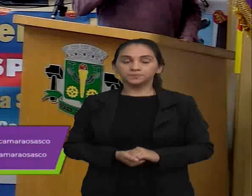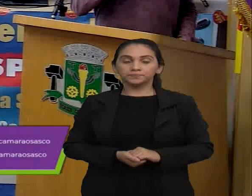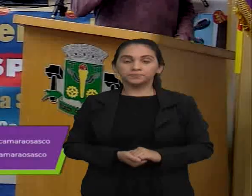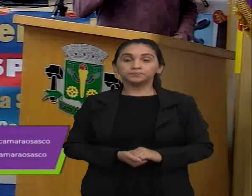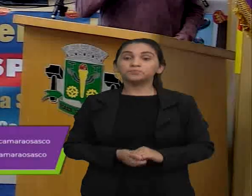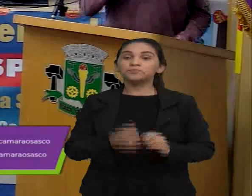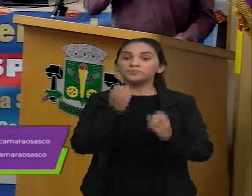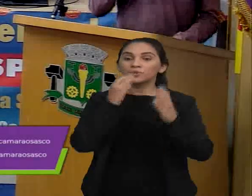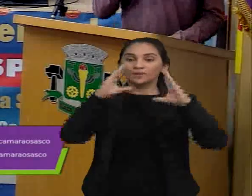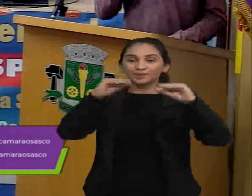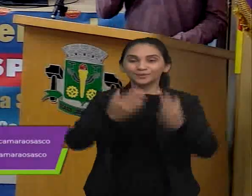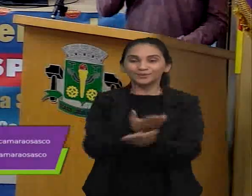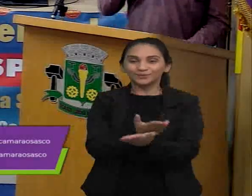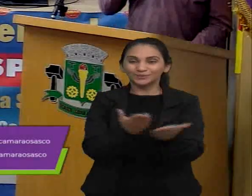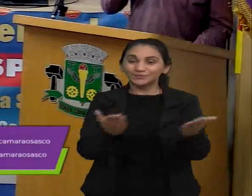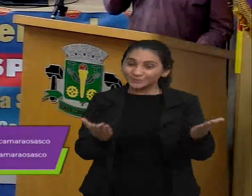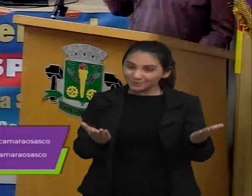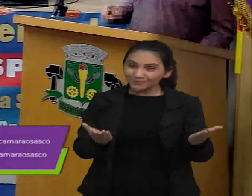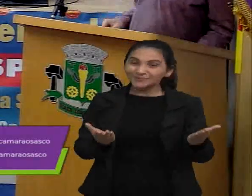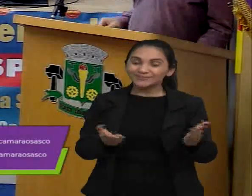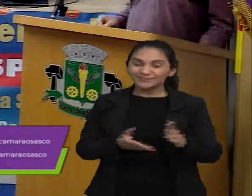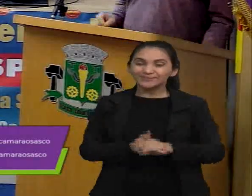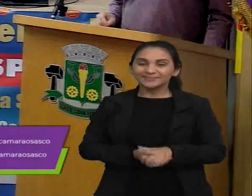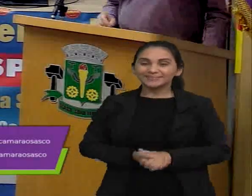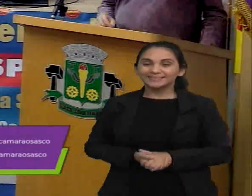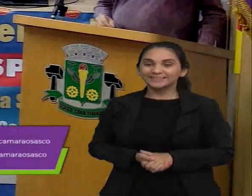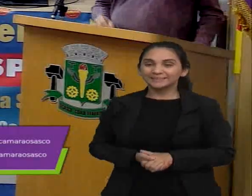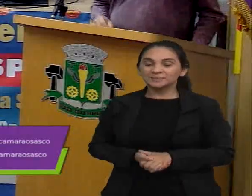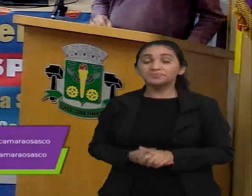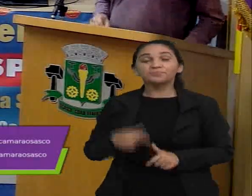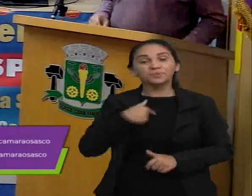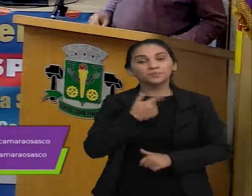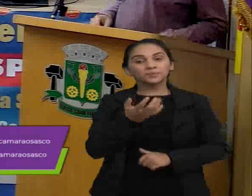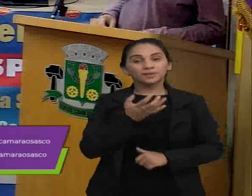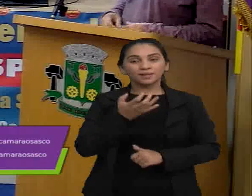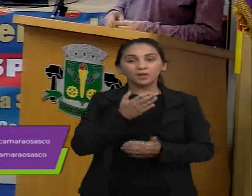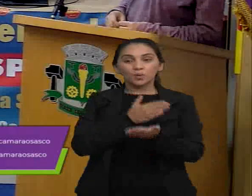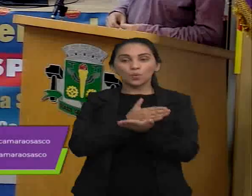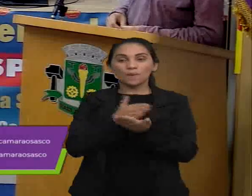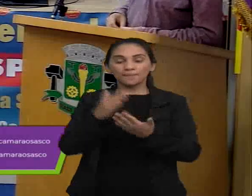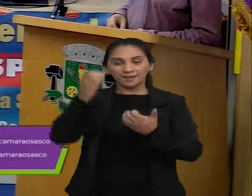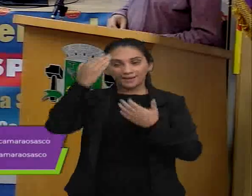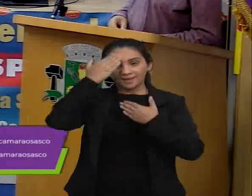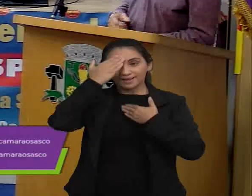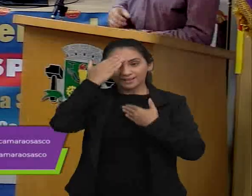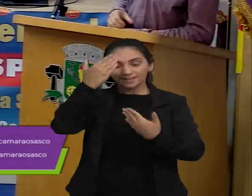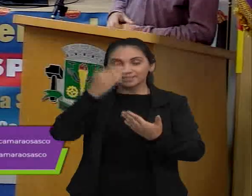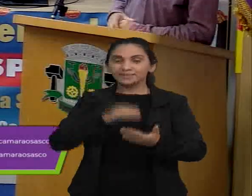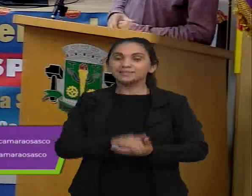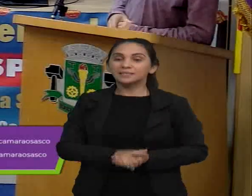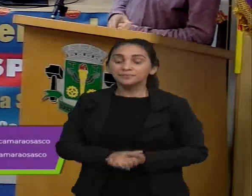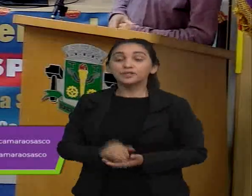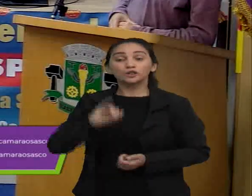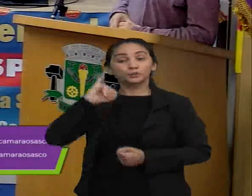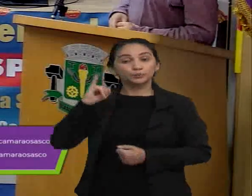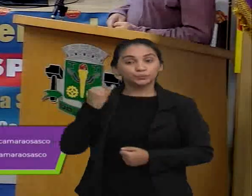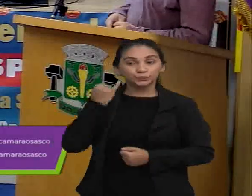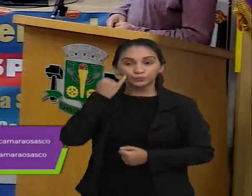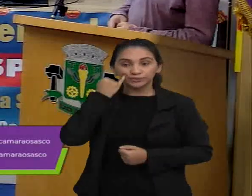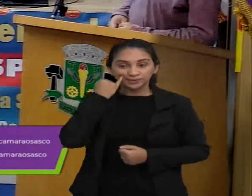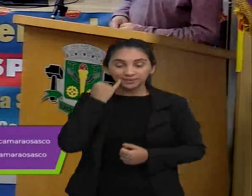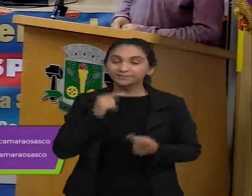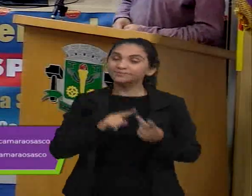Boa noite a todos, a todas. Eu queria começar agradecendo a Juliana,